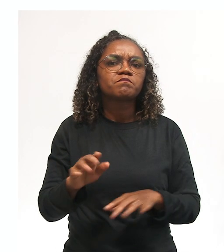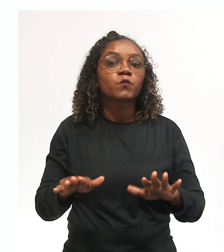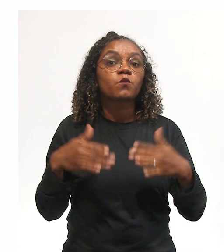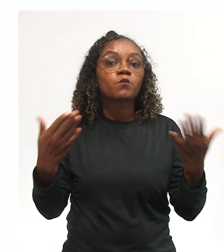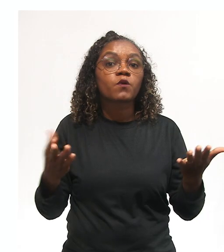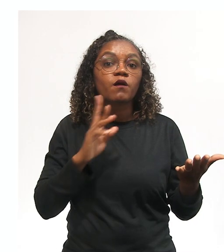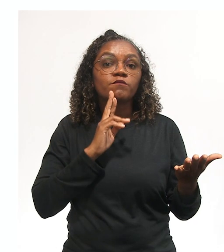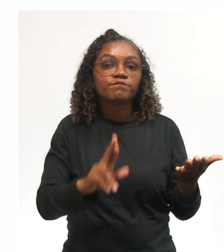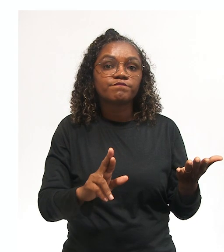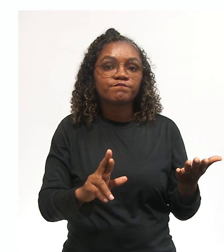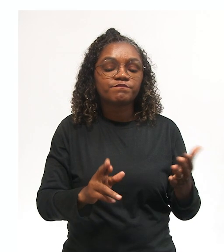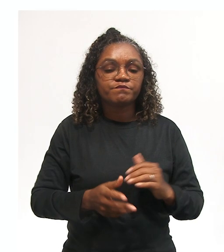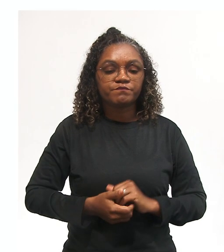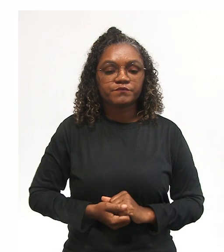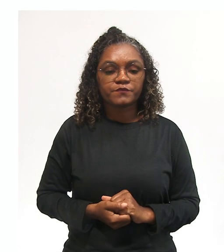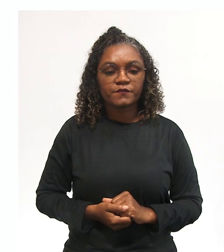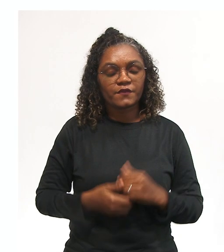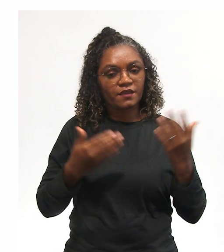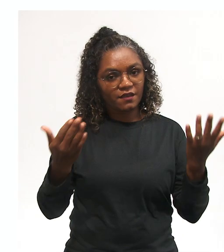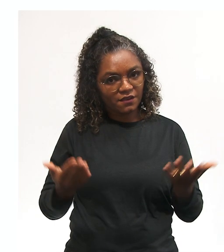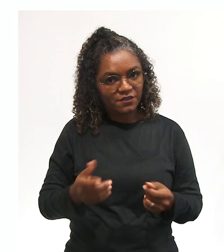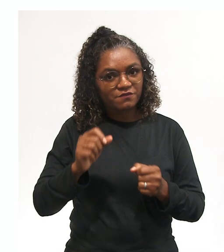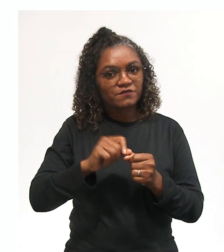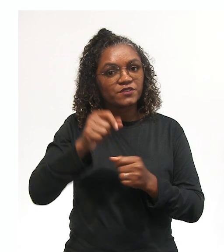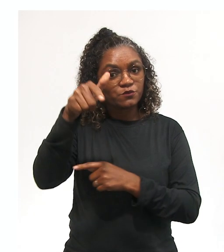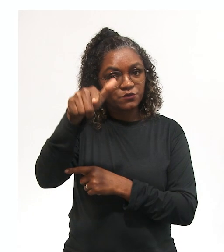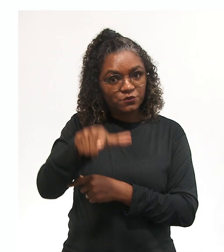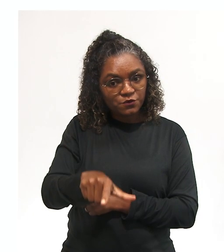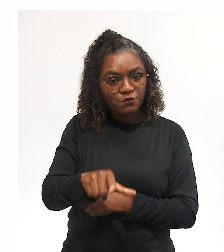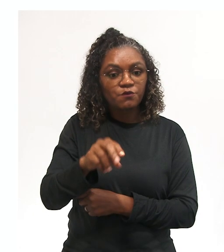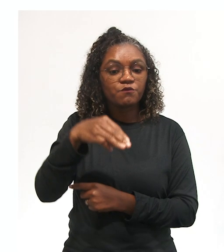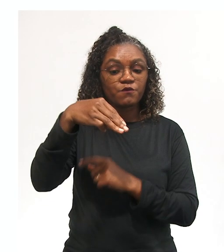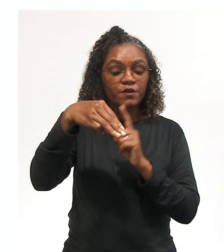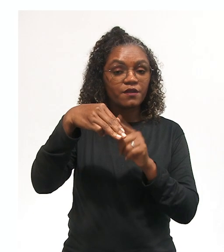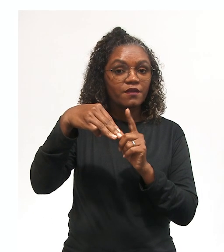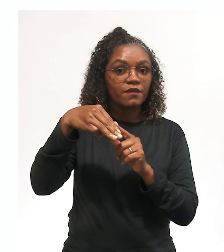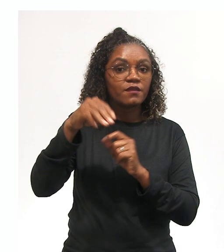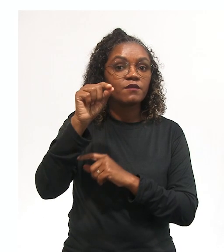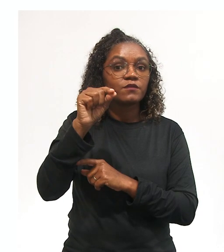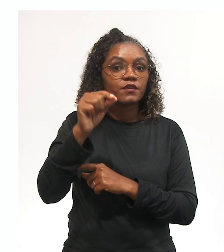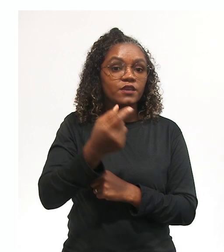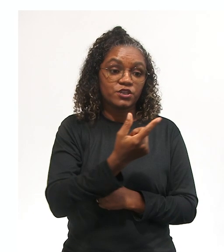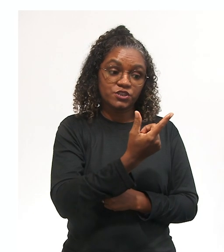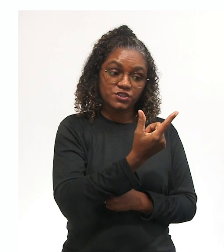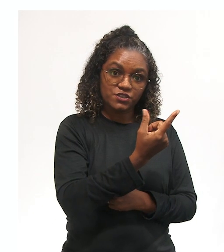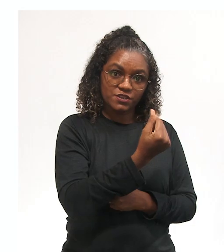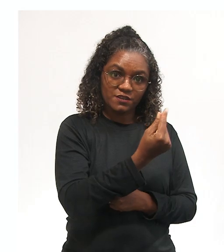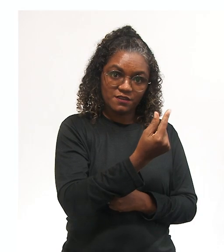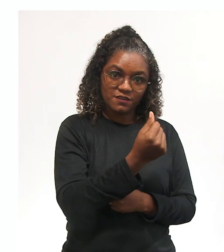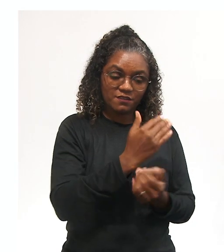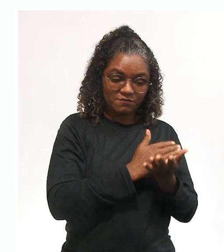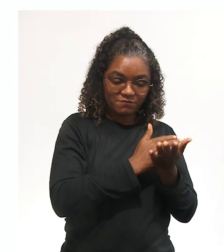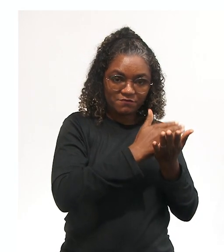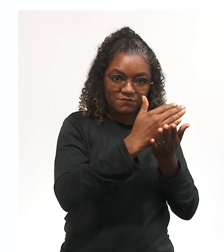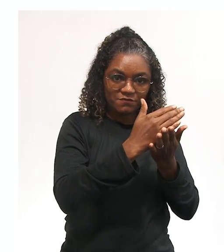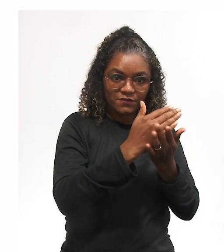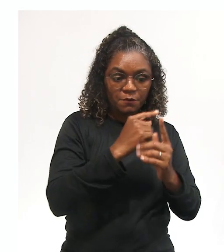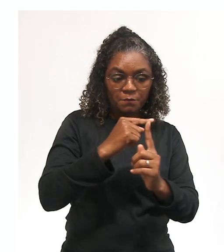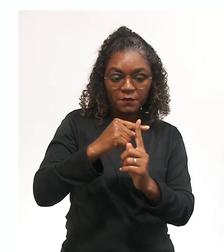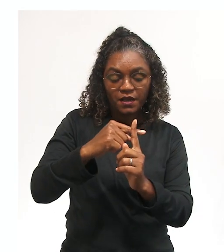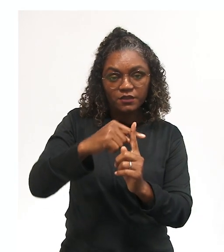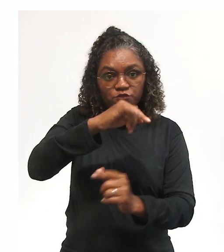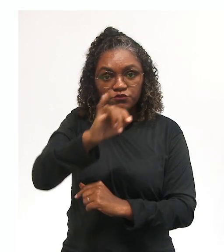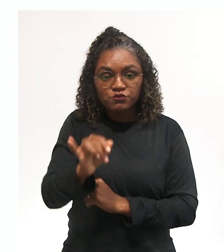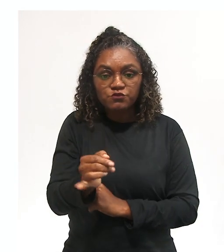montante? Novamente, montante é capital mais juros. Mas quem